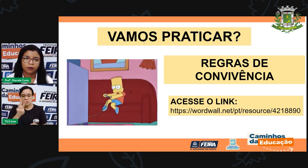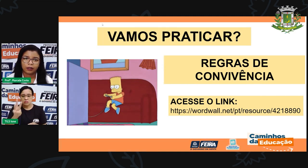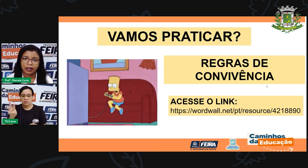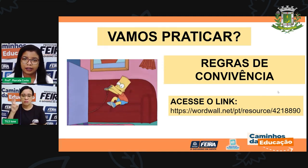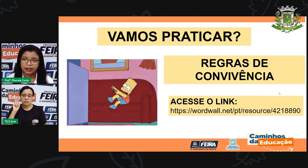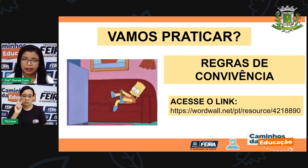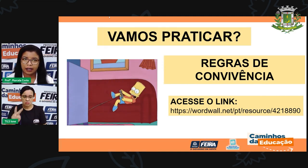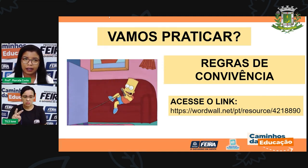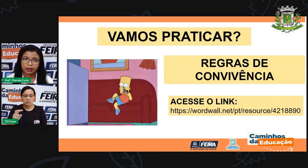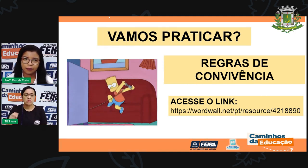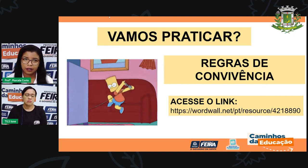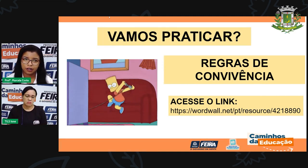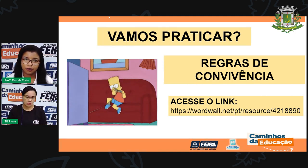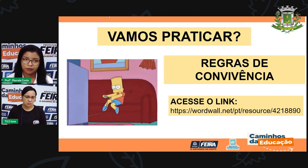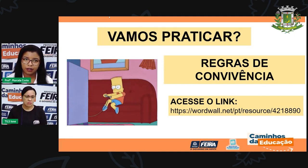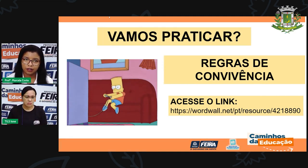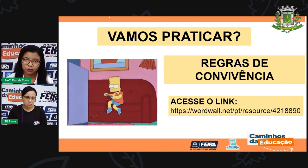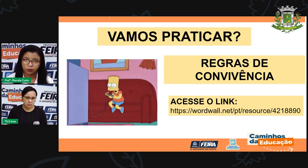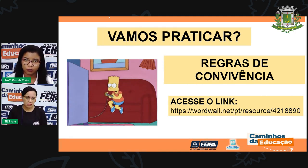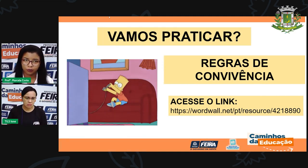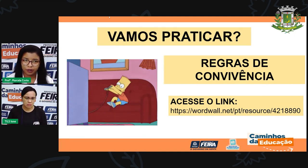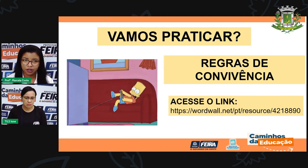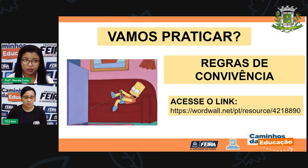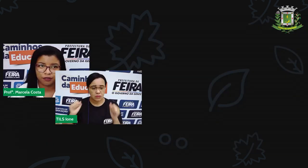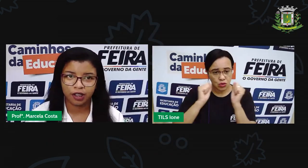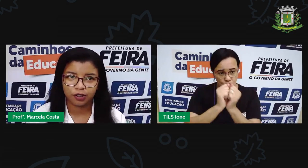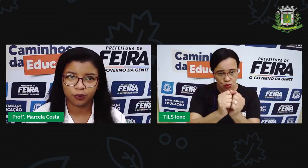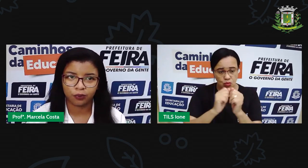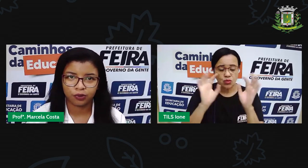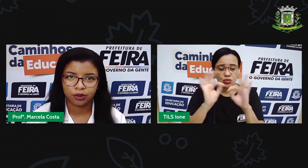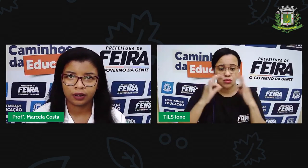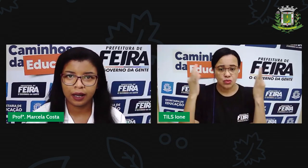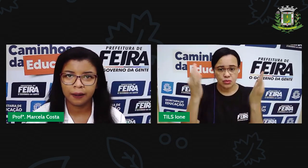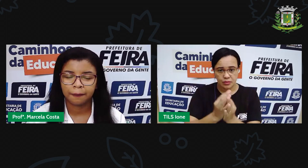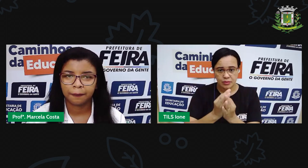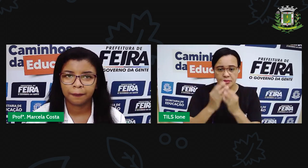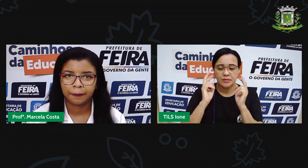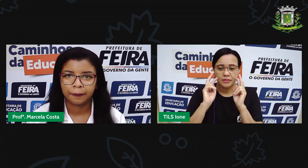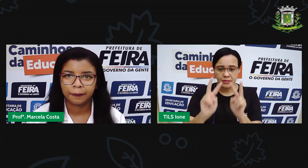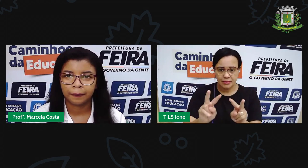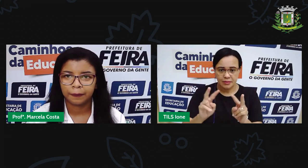vou agora acessar ele para a gente vir junto.